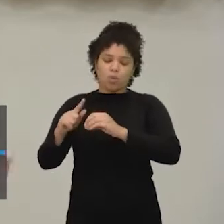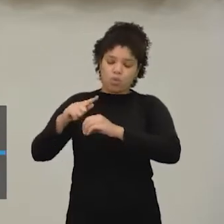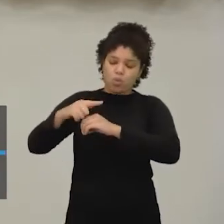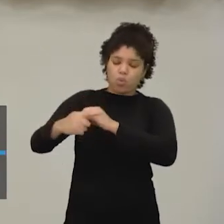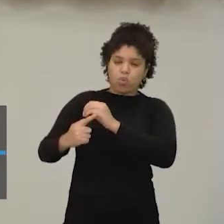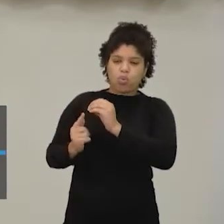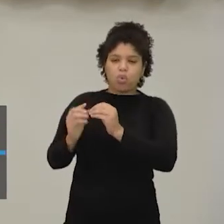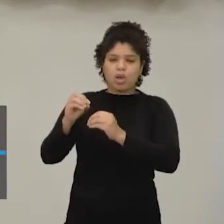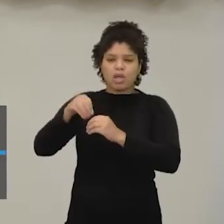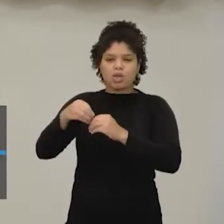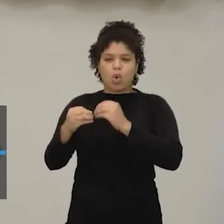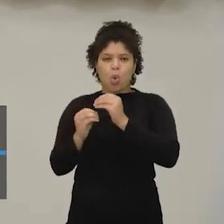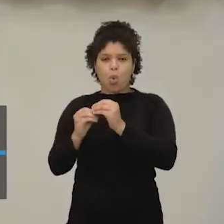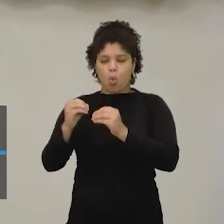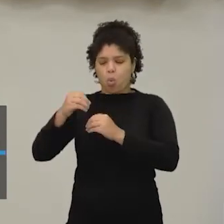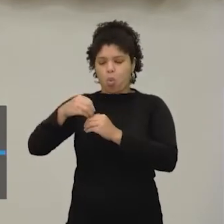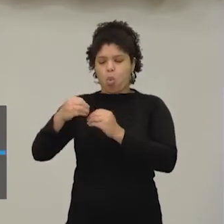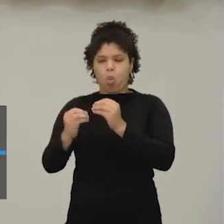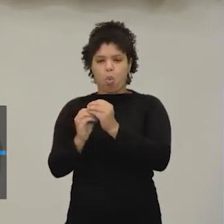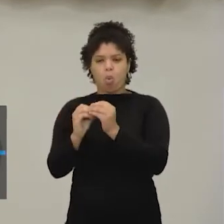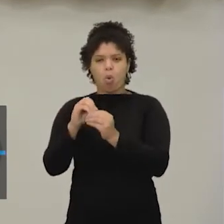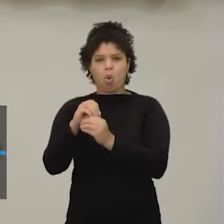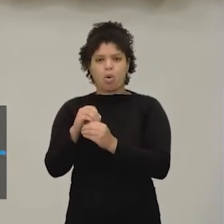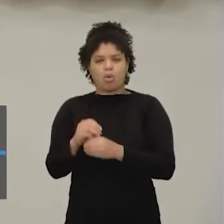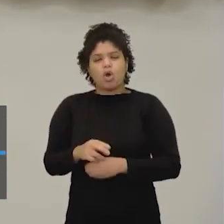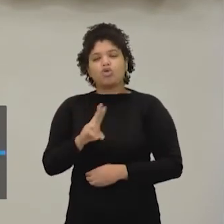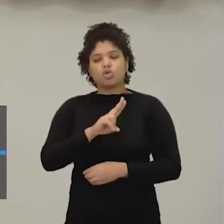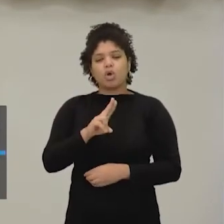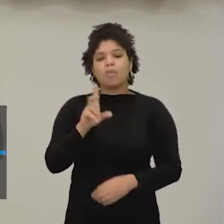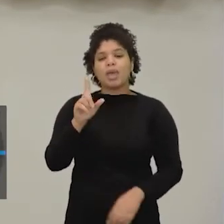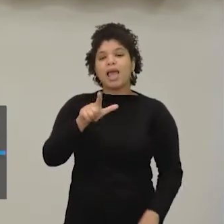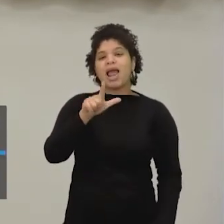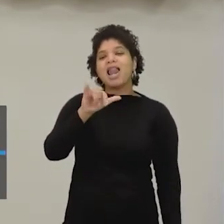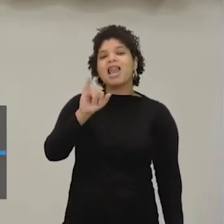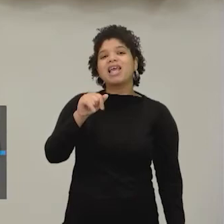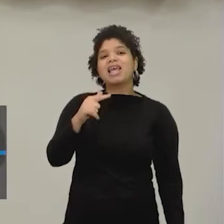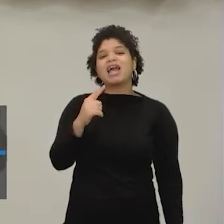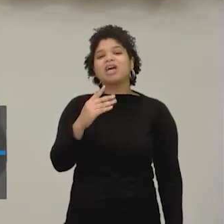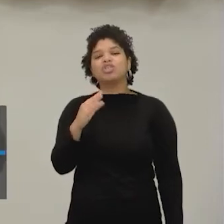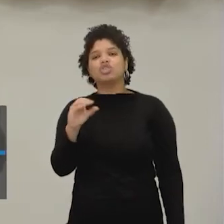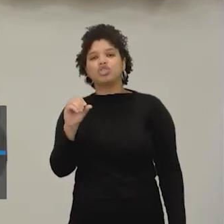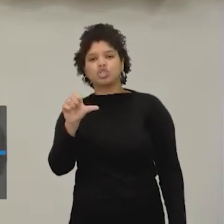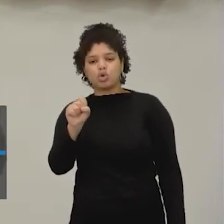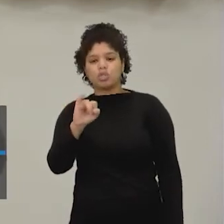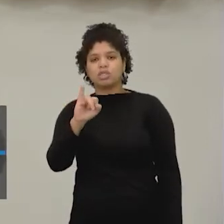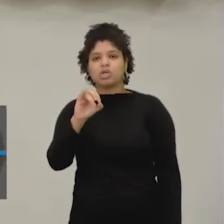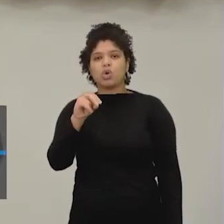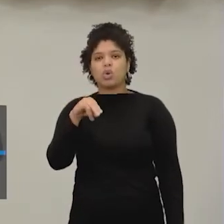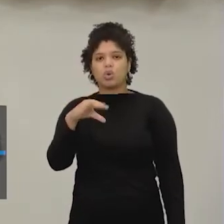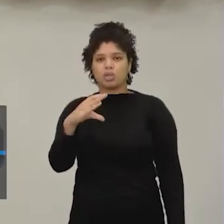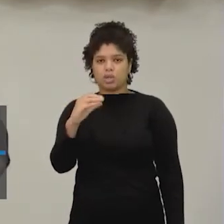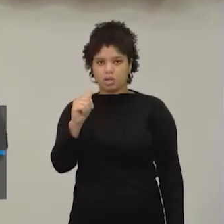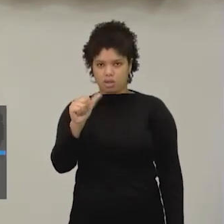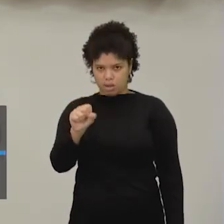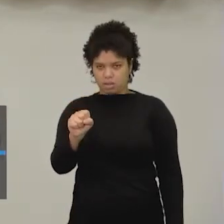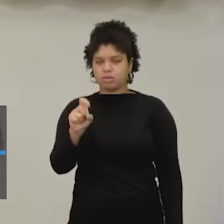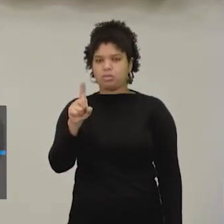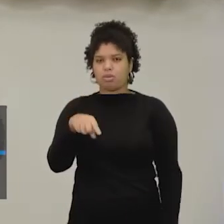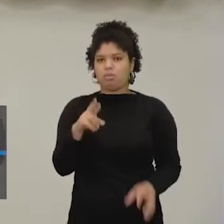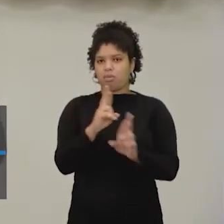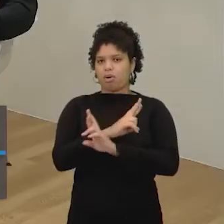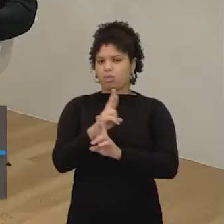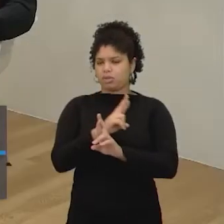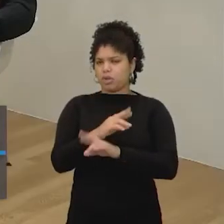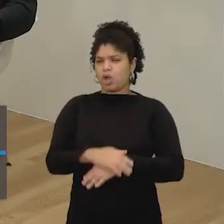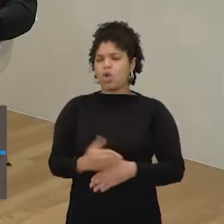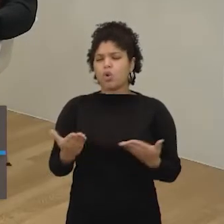parâmetro ali, né? Uma comparação, um exemplo da ligação iônica usando o cloreto de sódio. E a gente vai responder